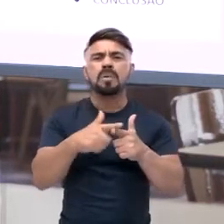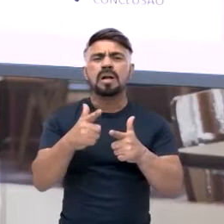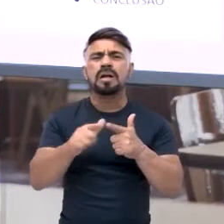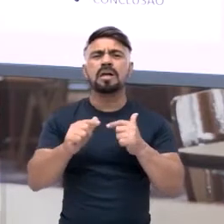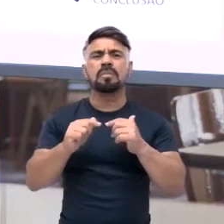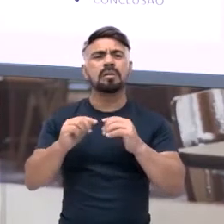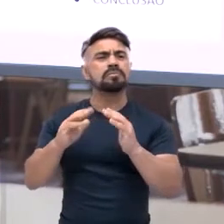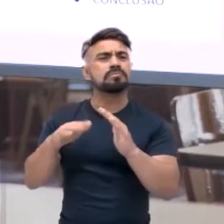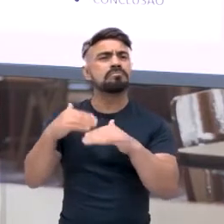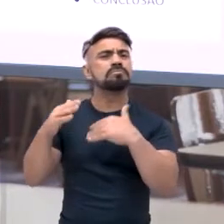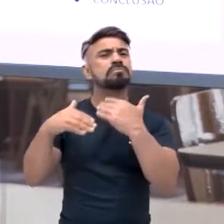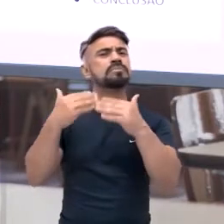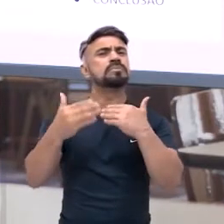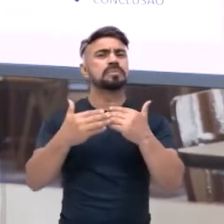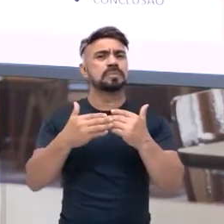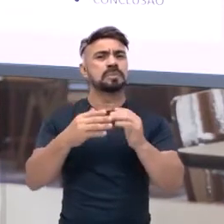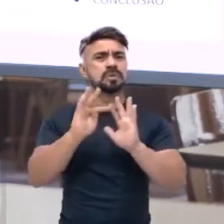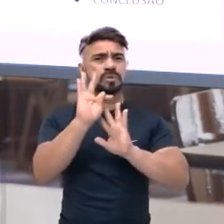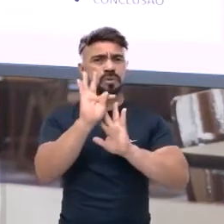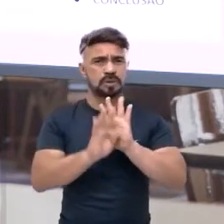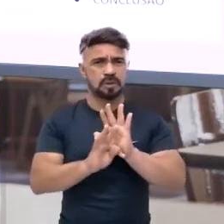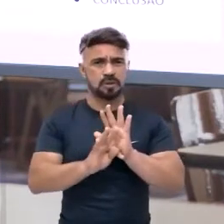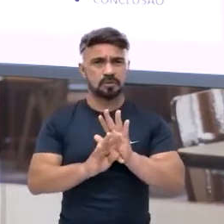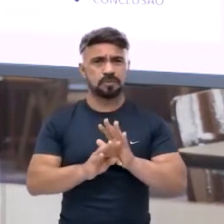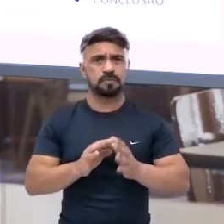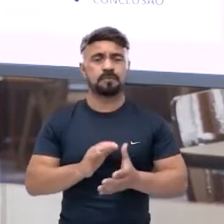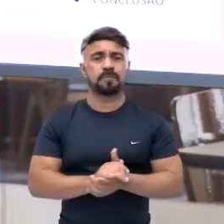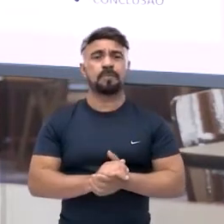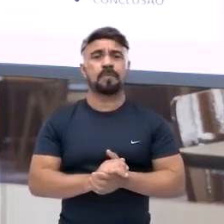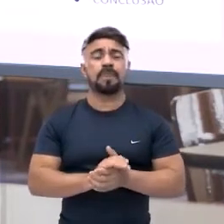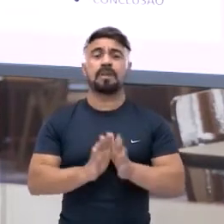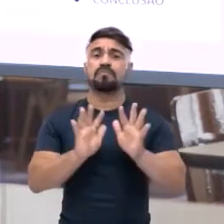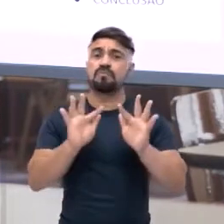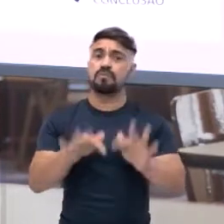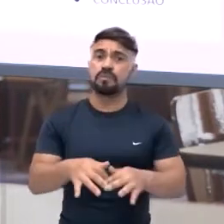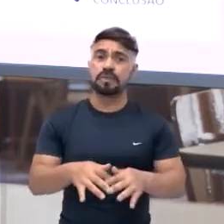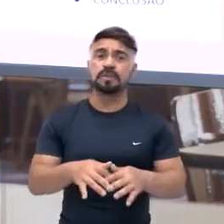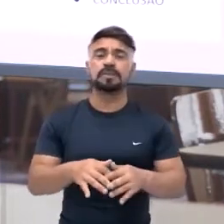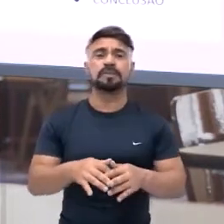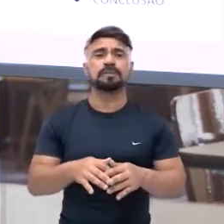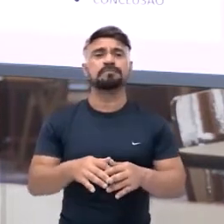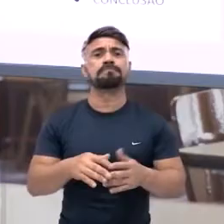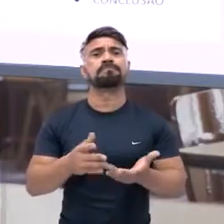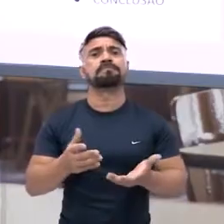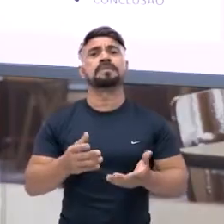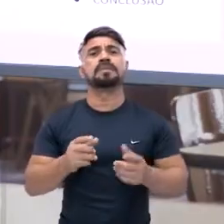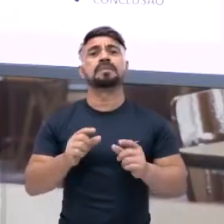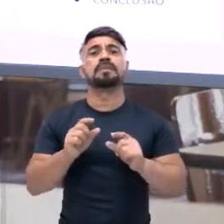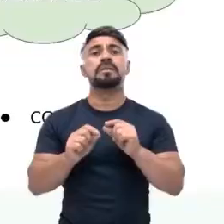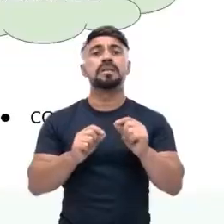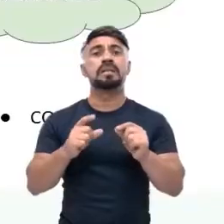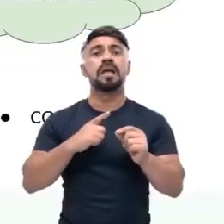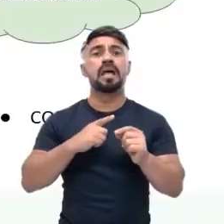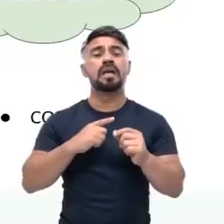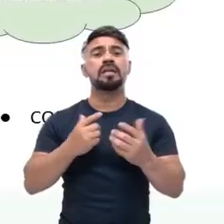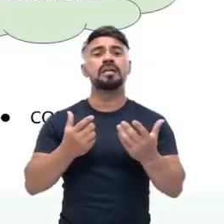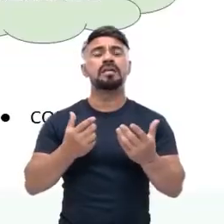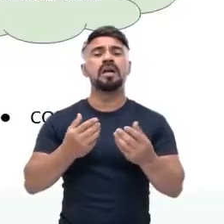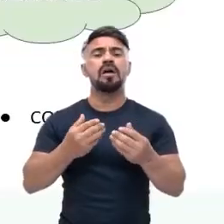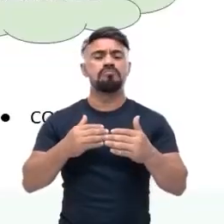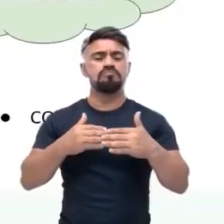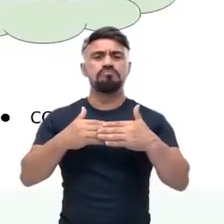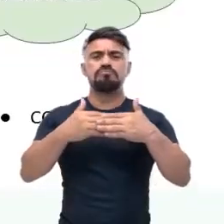que vai ser desenvolvido no decorrer do texto. E, por fim, não menos importante, nós temos